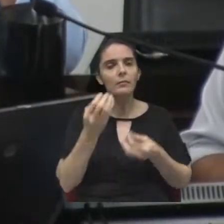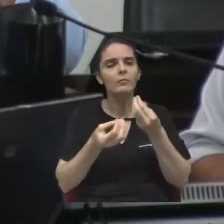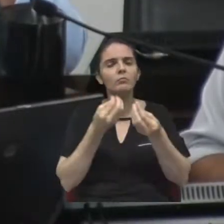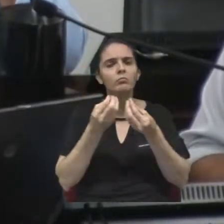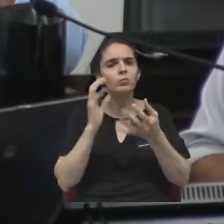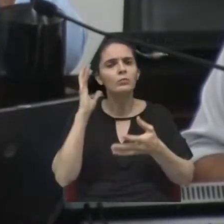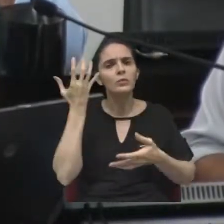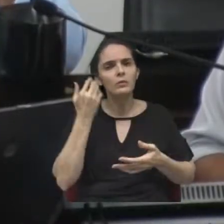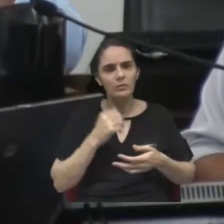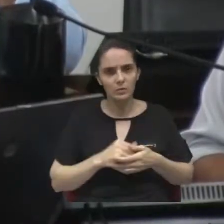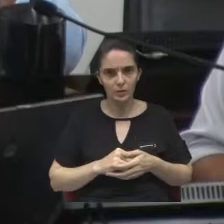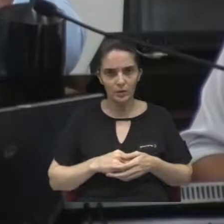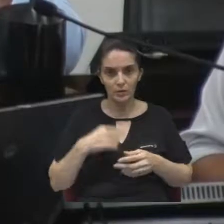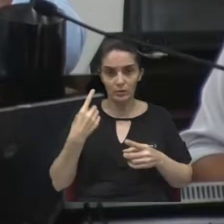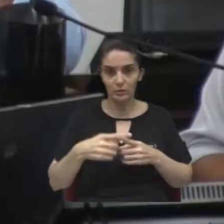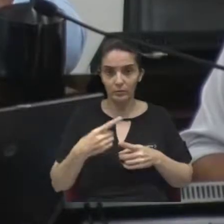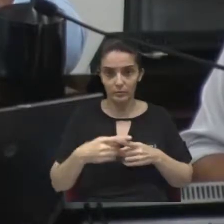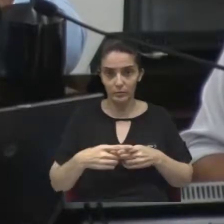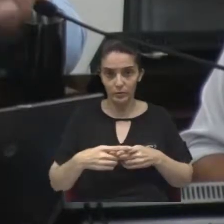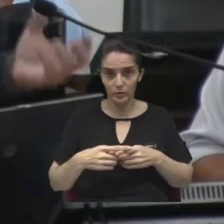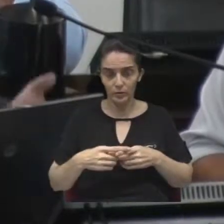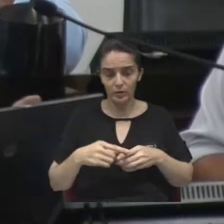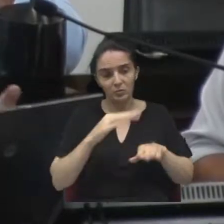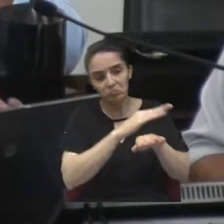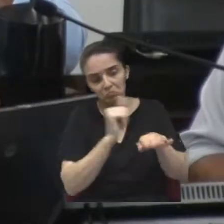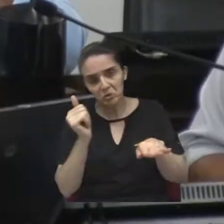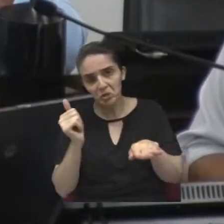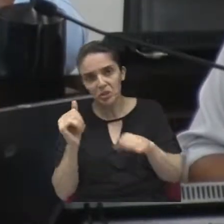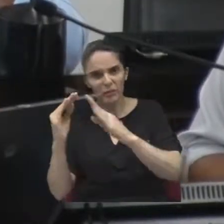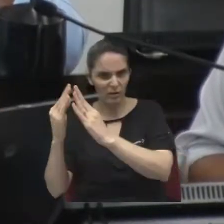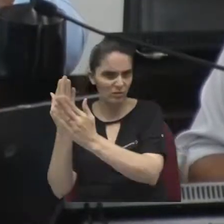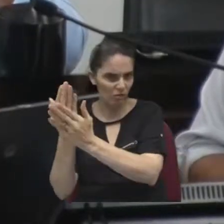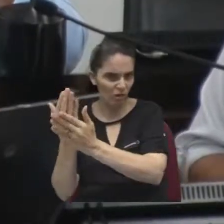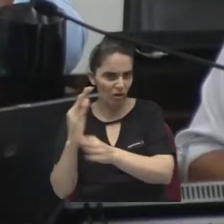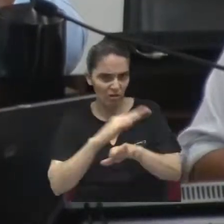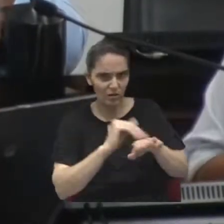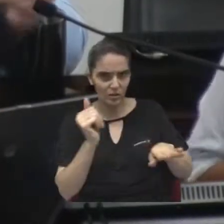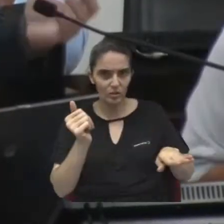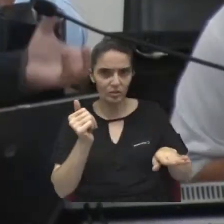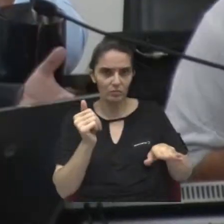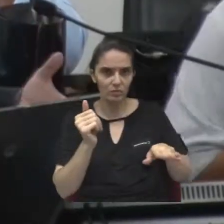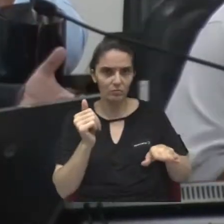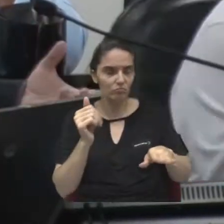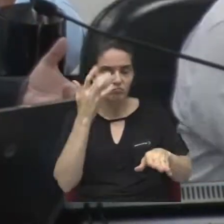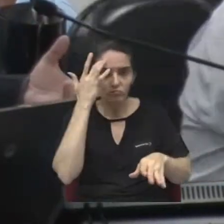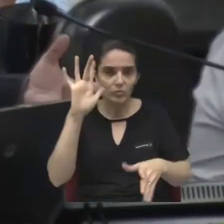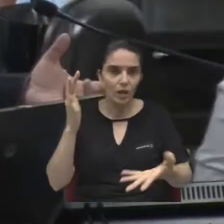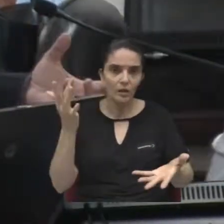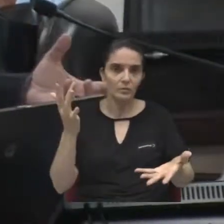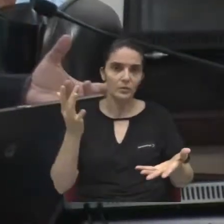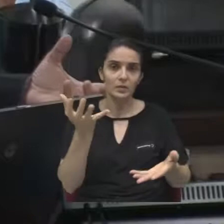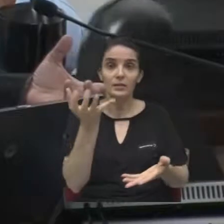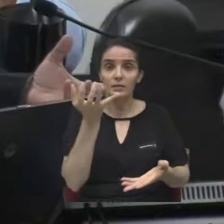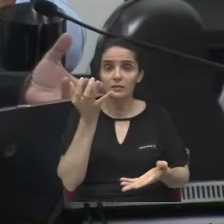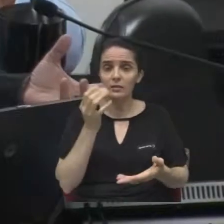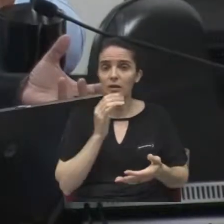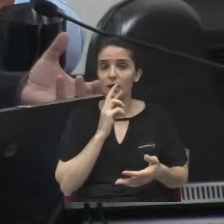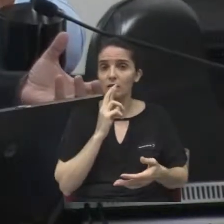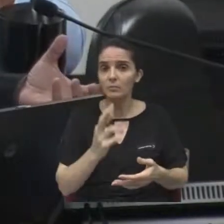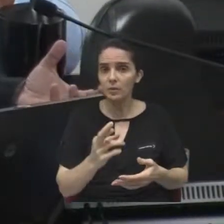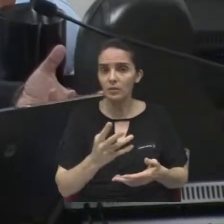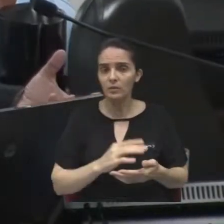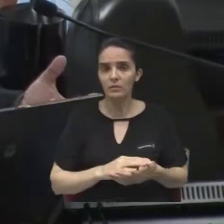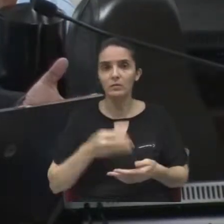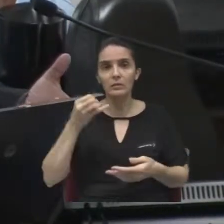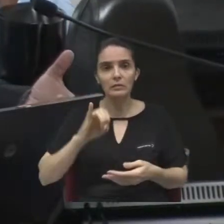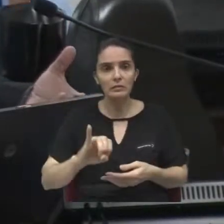os procedimentos de chamamento, se é a escola que faz, e aí, mediante a recusa à escola, a